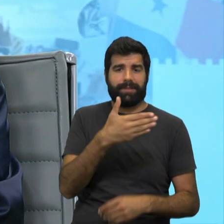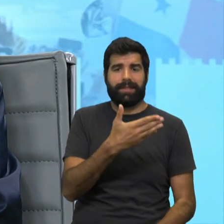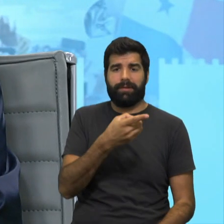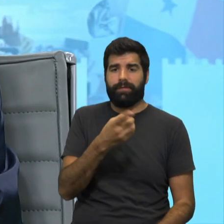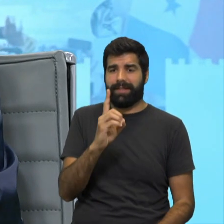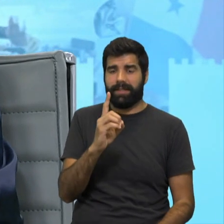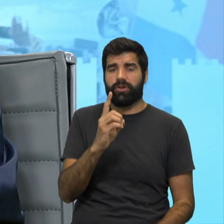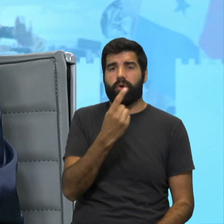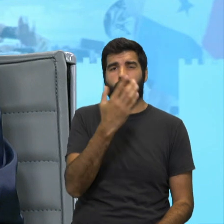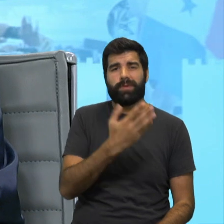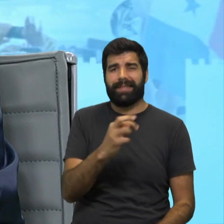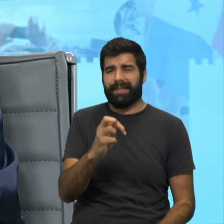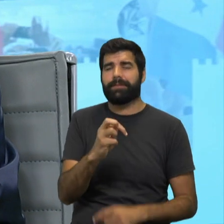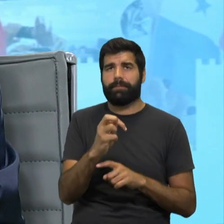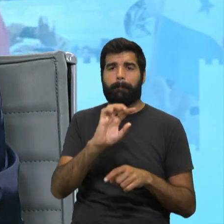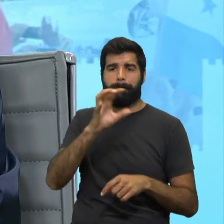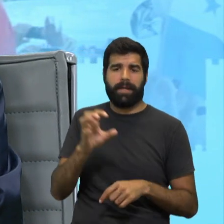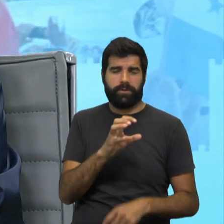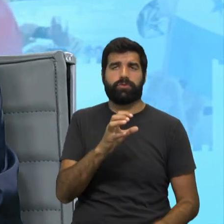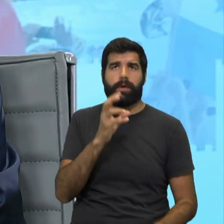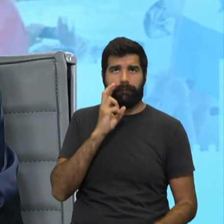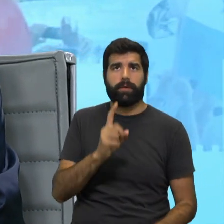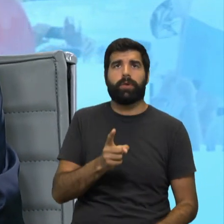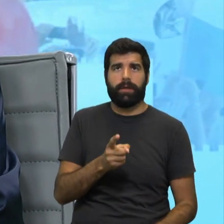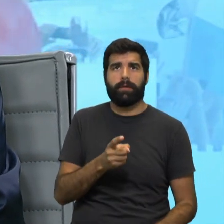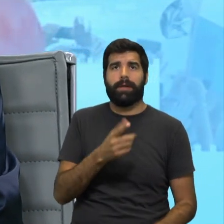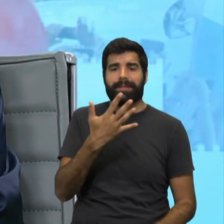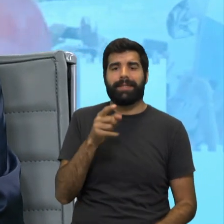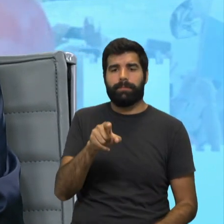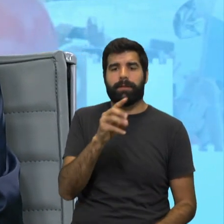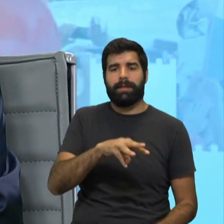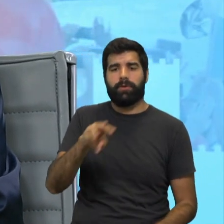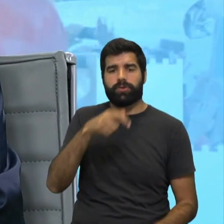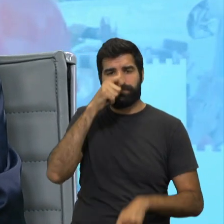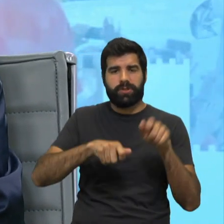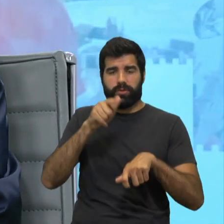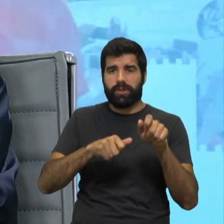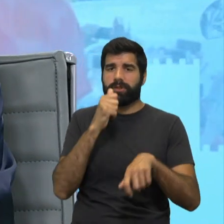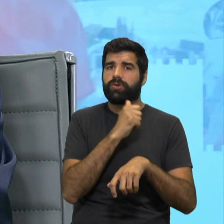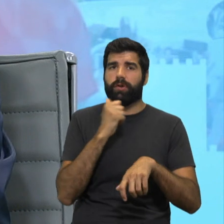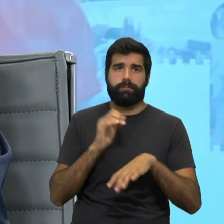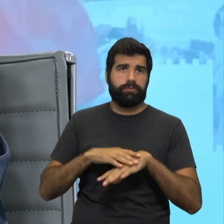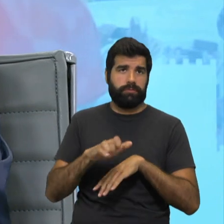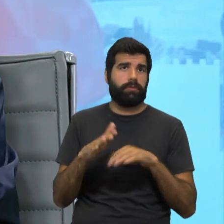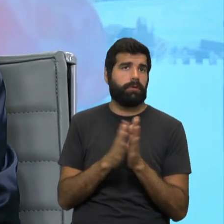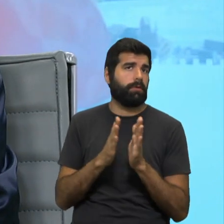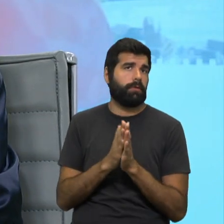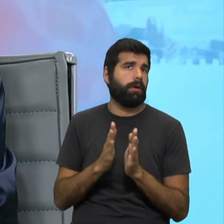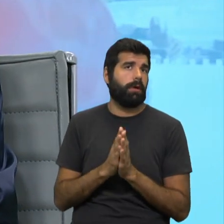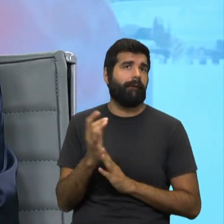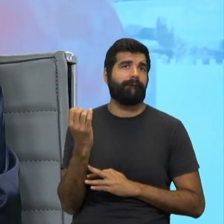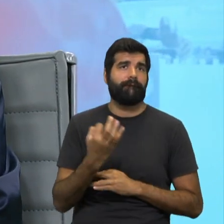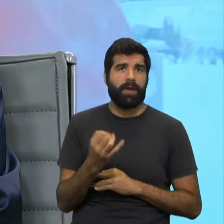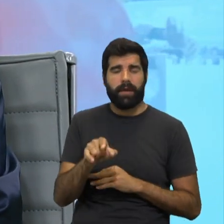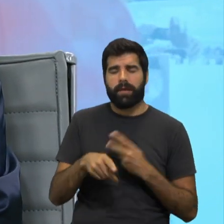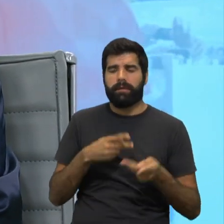analisados, cerca de 1/3, temos cerca de 5 mil milhões de pessoas que são perseguidas. E isto porque nesta